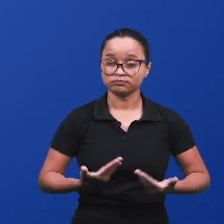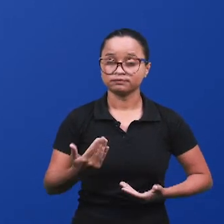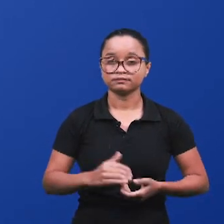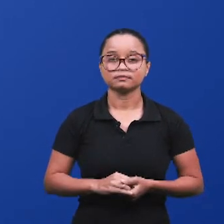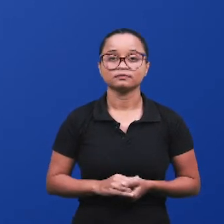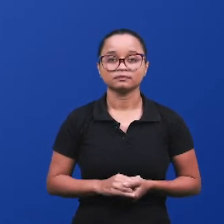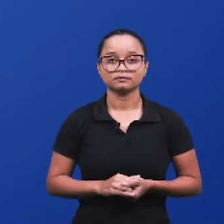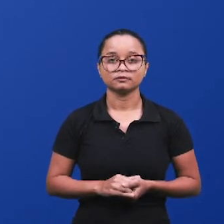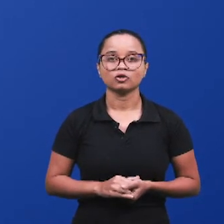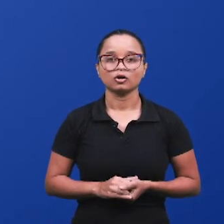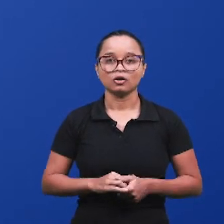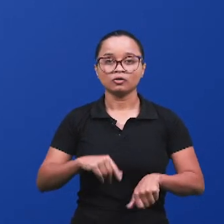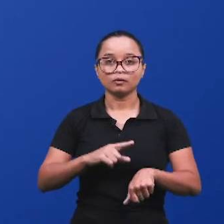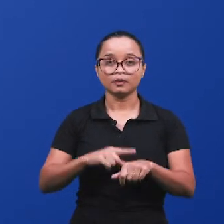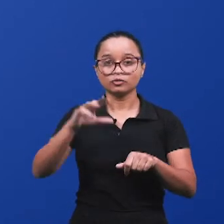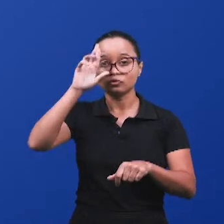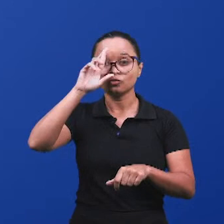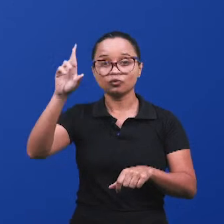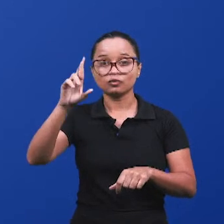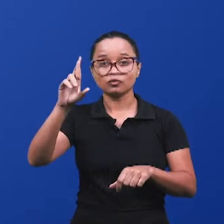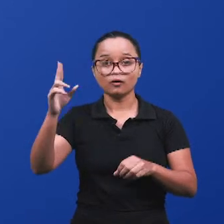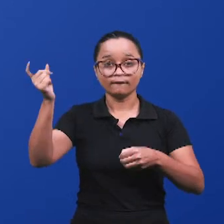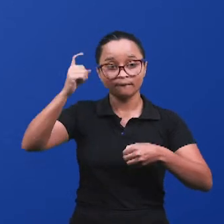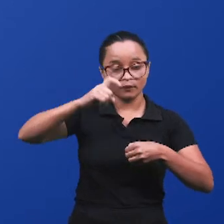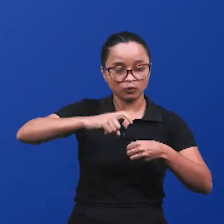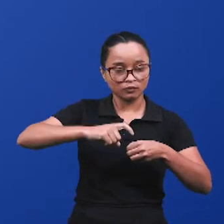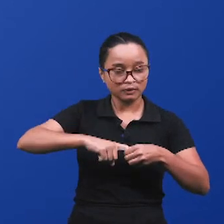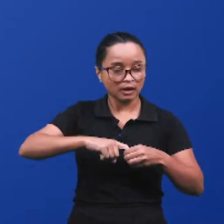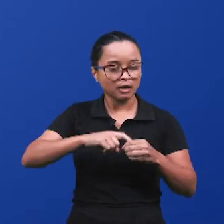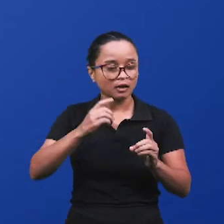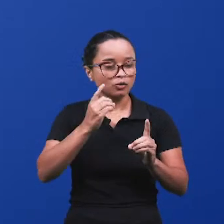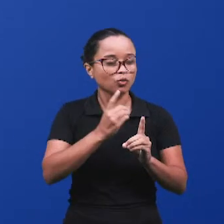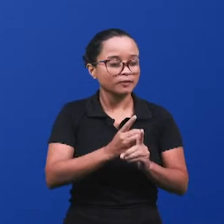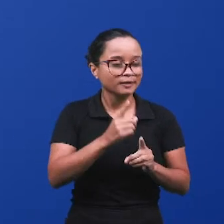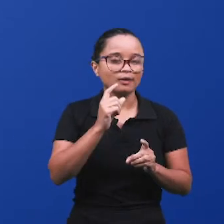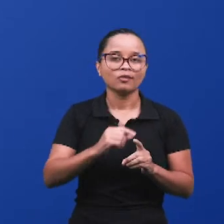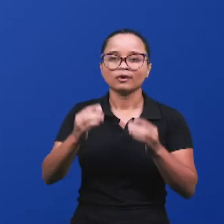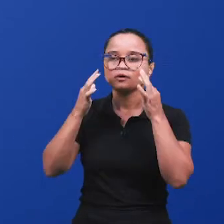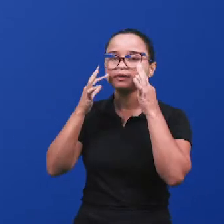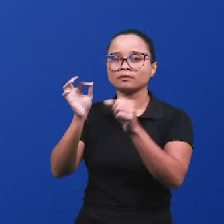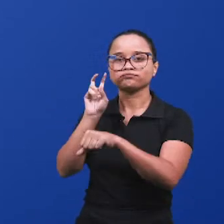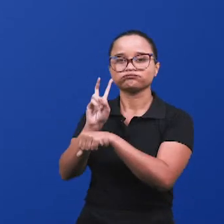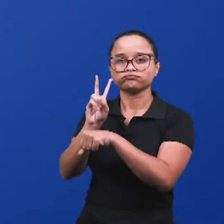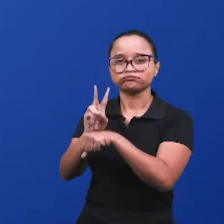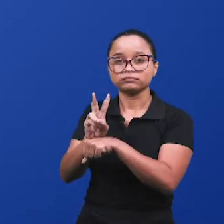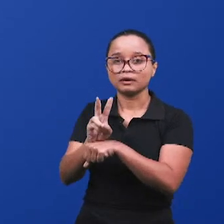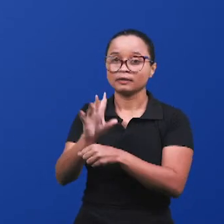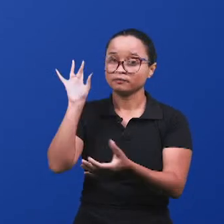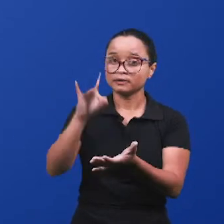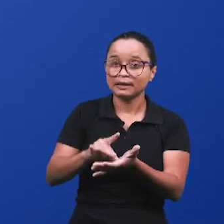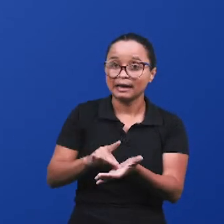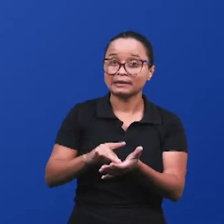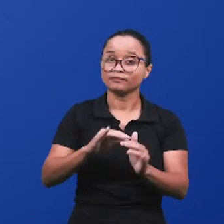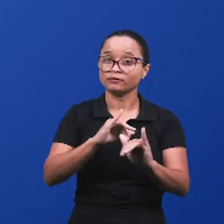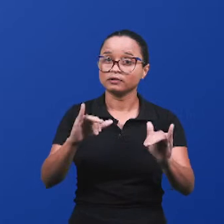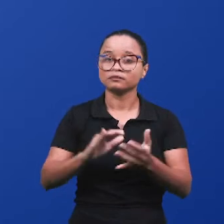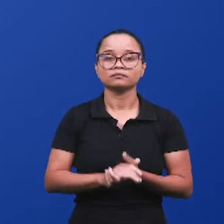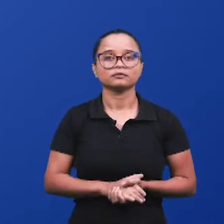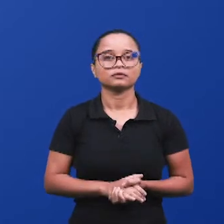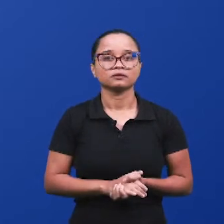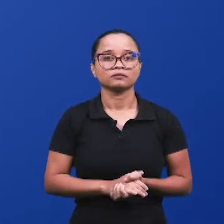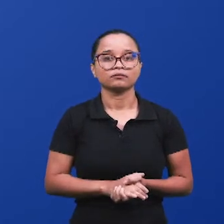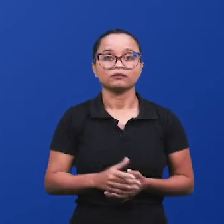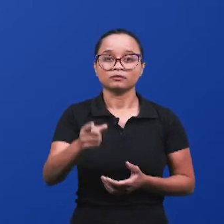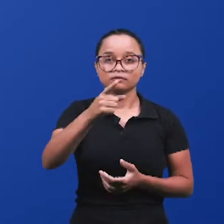aqueles servos, os quais, quando o Senhor vier, achar vigiando. Em verdade vos digo, que